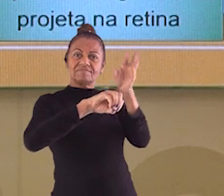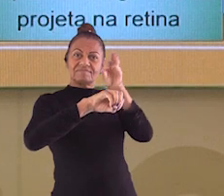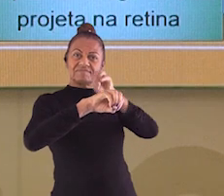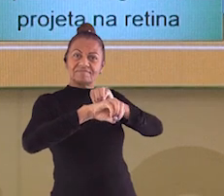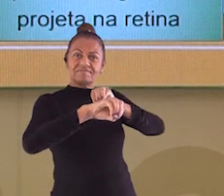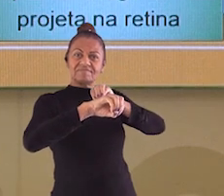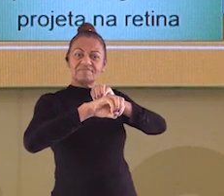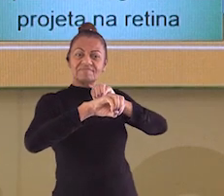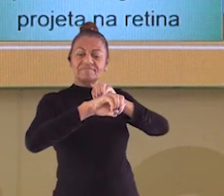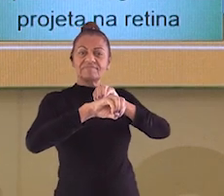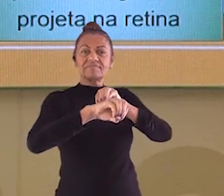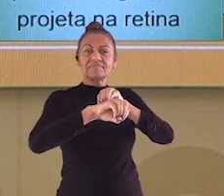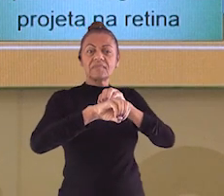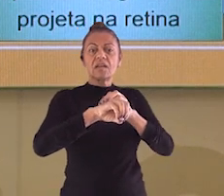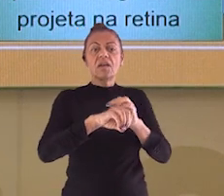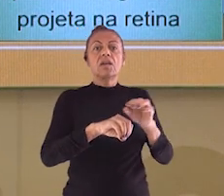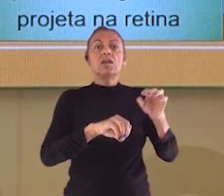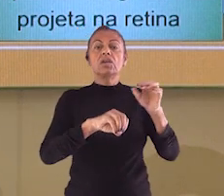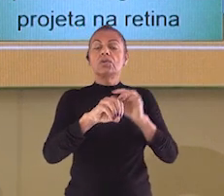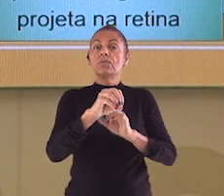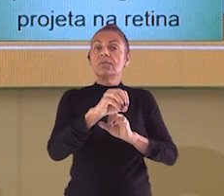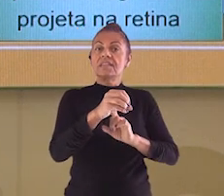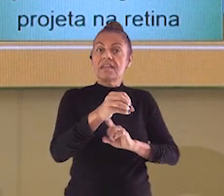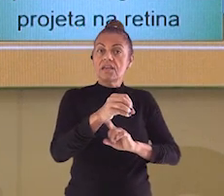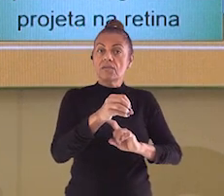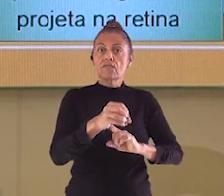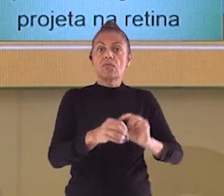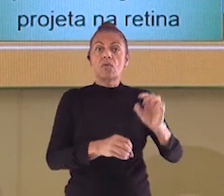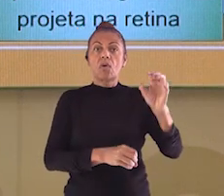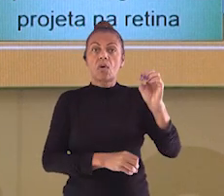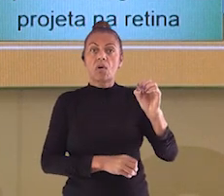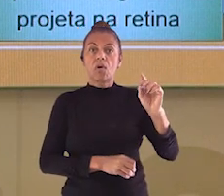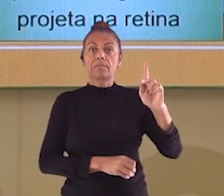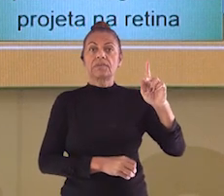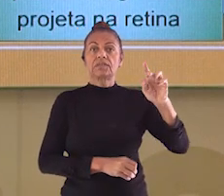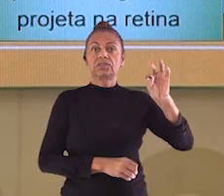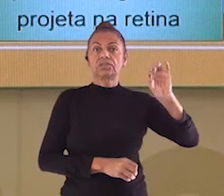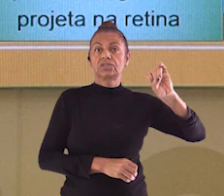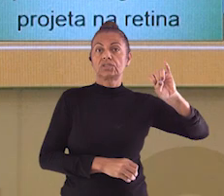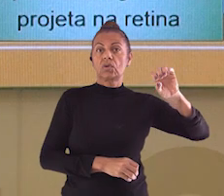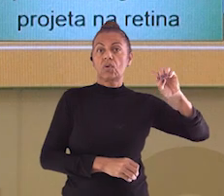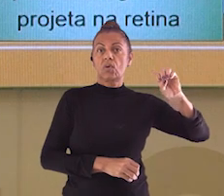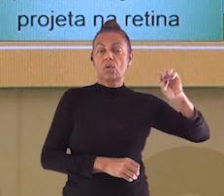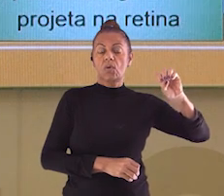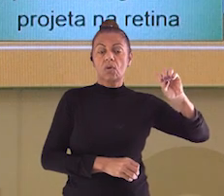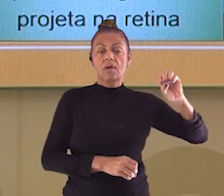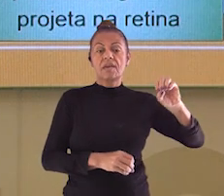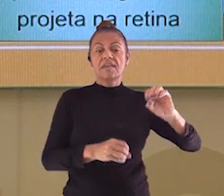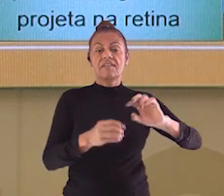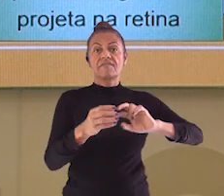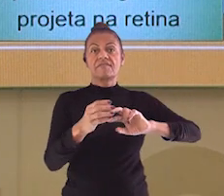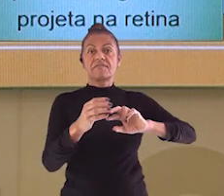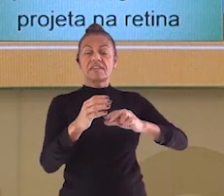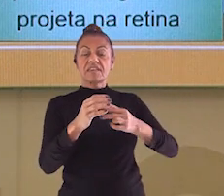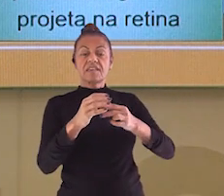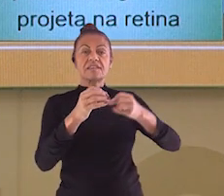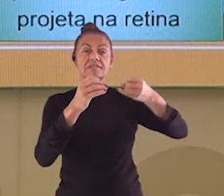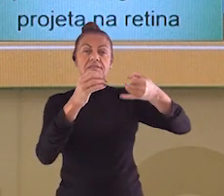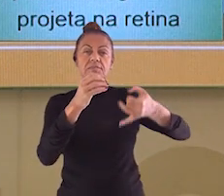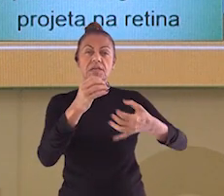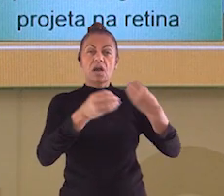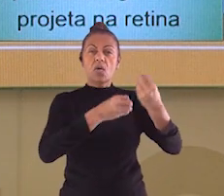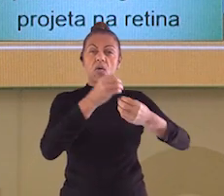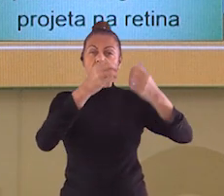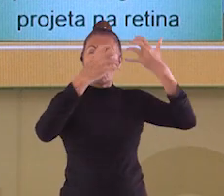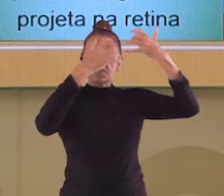perfeitamente. E o nervo óptico, que faz a transmissão das imagens captadas até o cérebro.